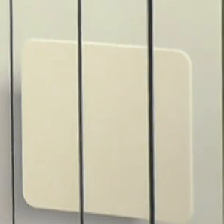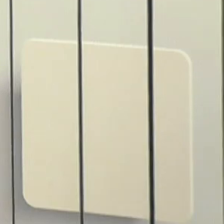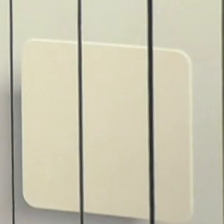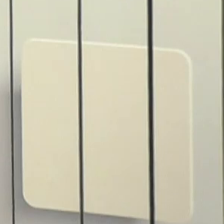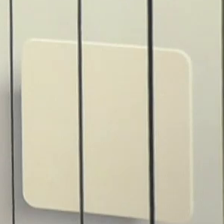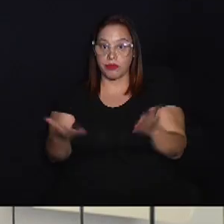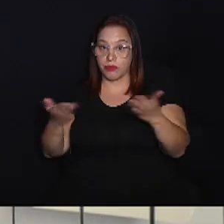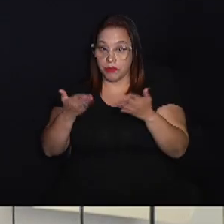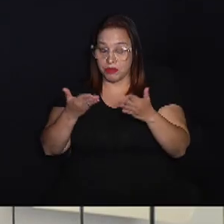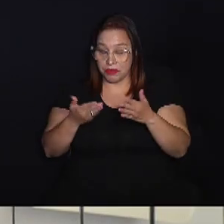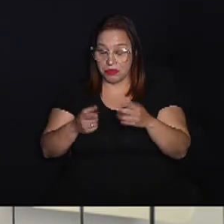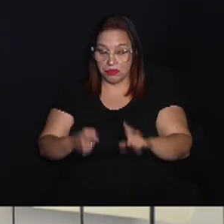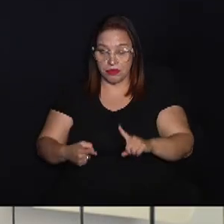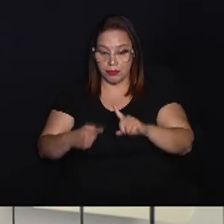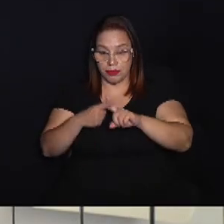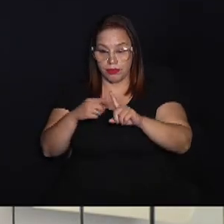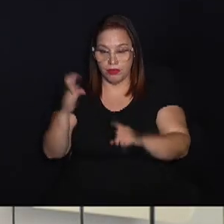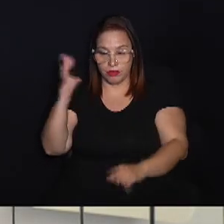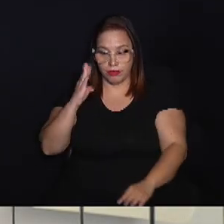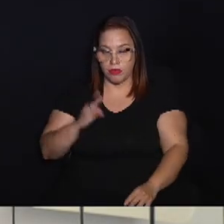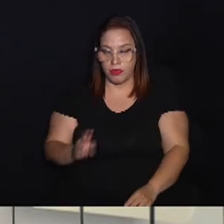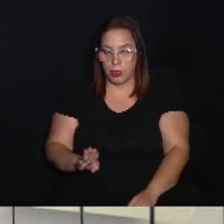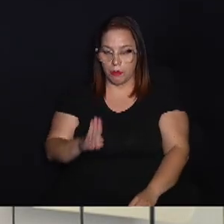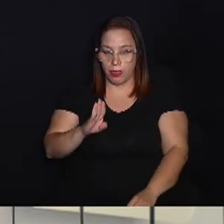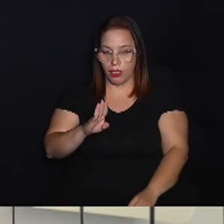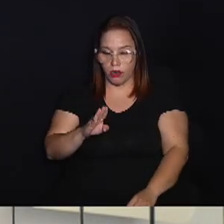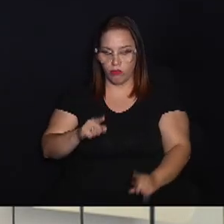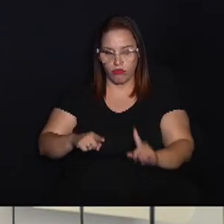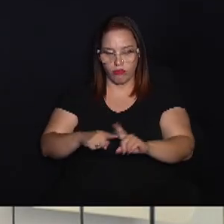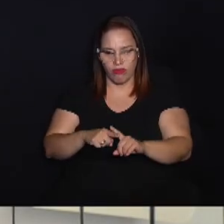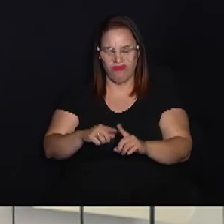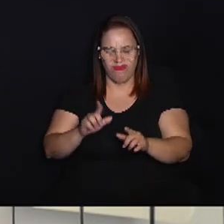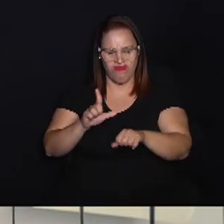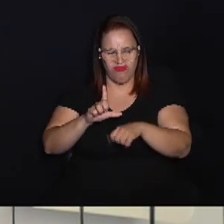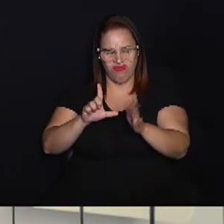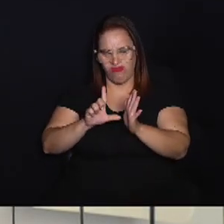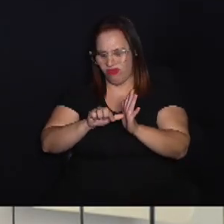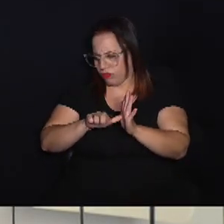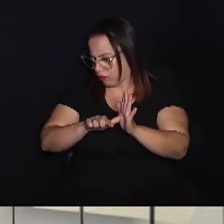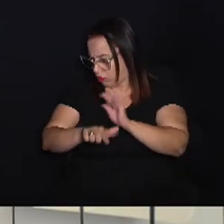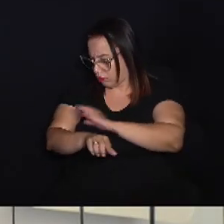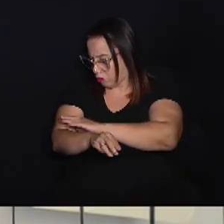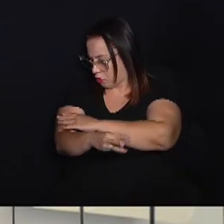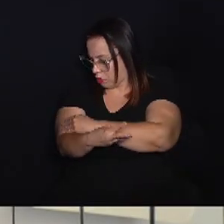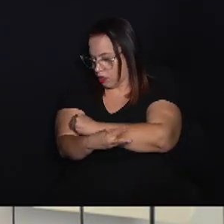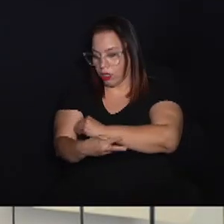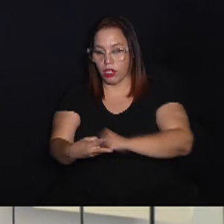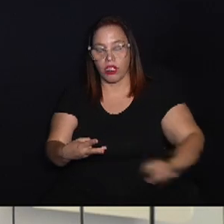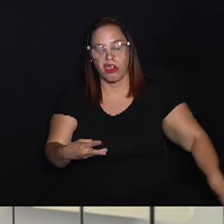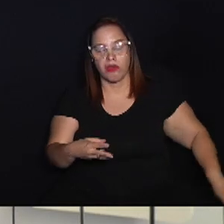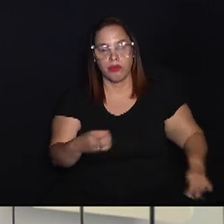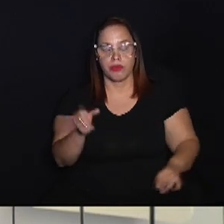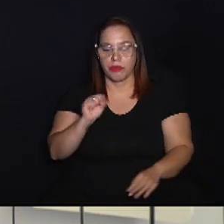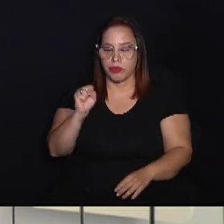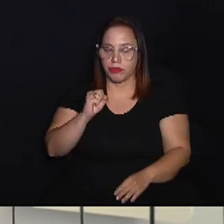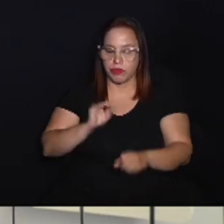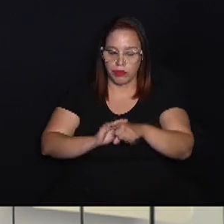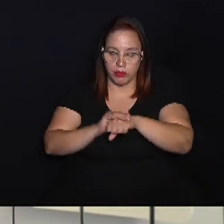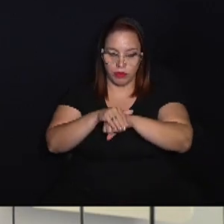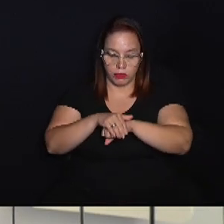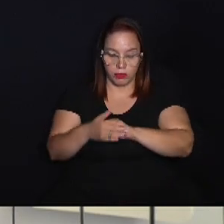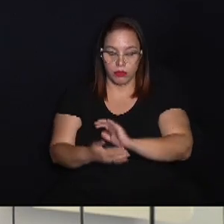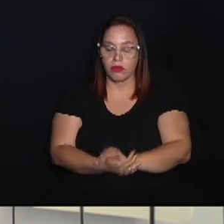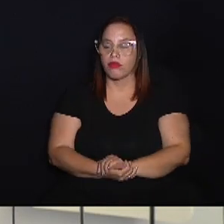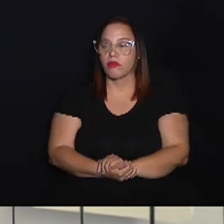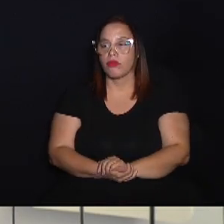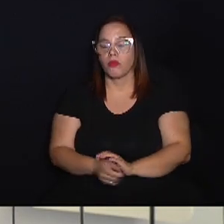E hoje tem Campeonato Brasileiro da Série B, jogo atrasado da 23ª rodada, às 8 horas da noite.